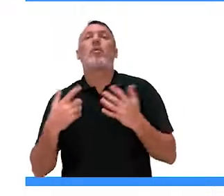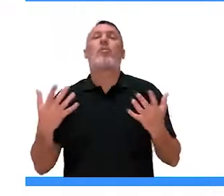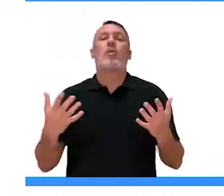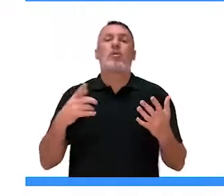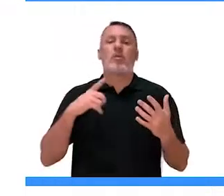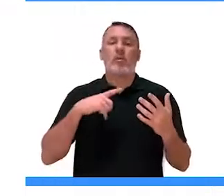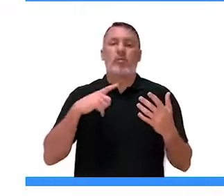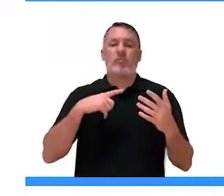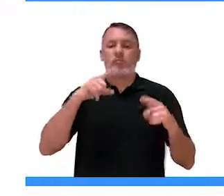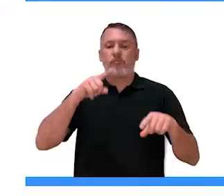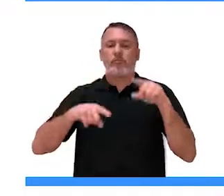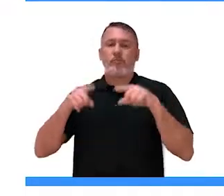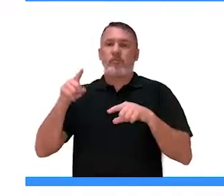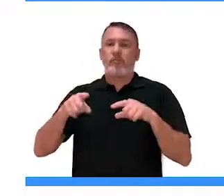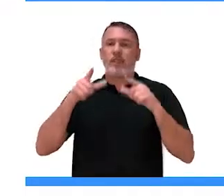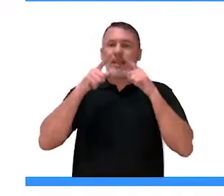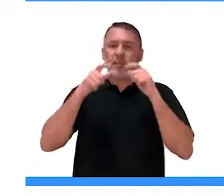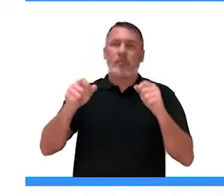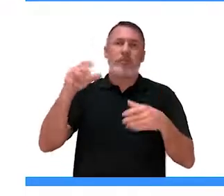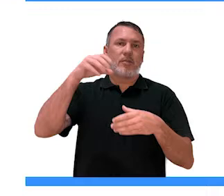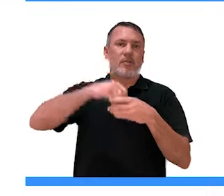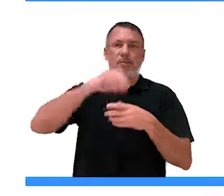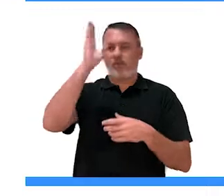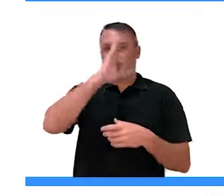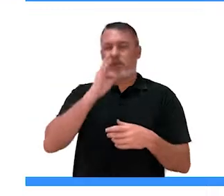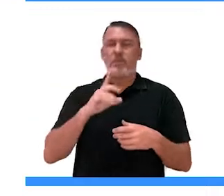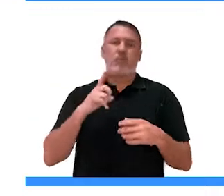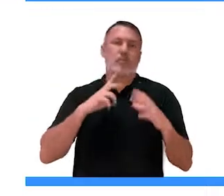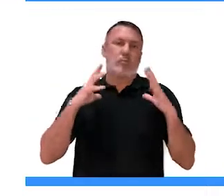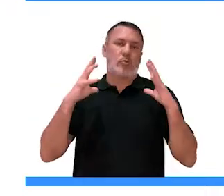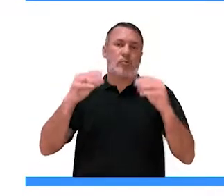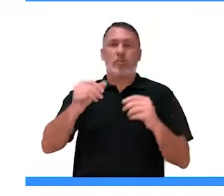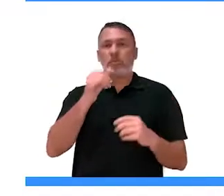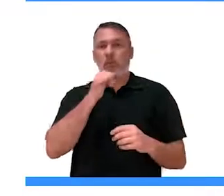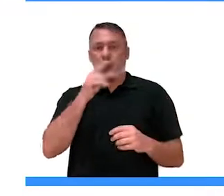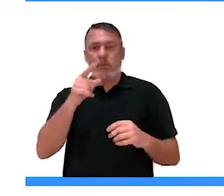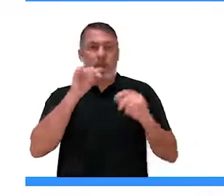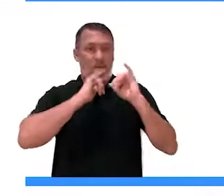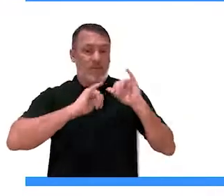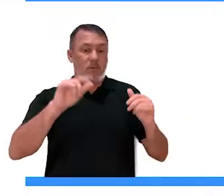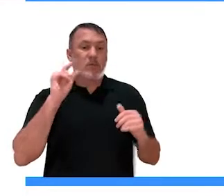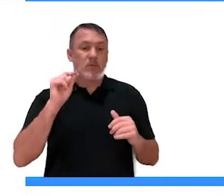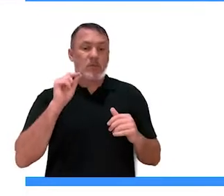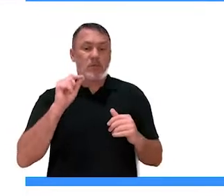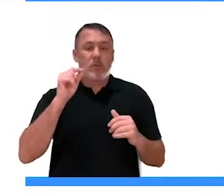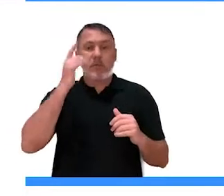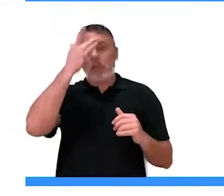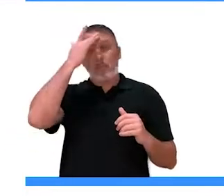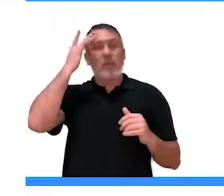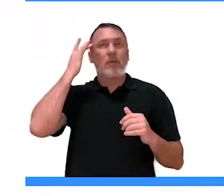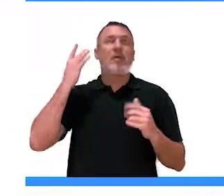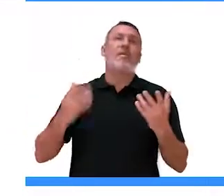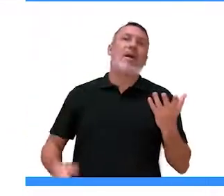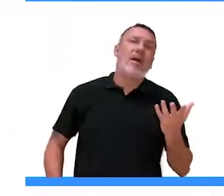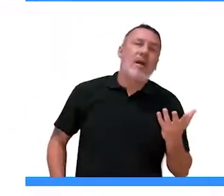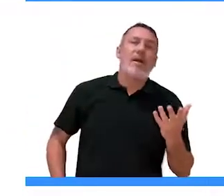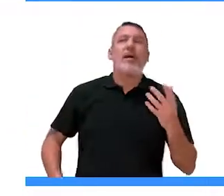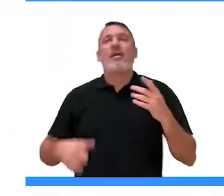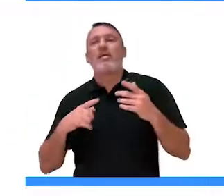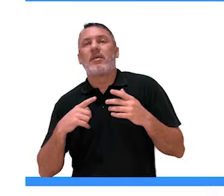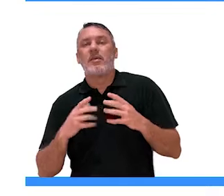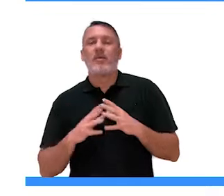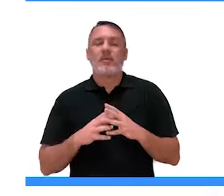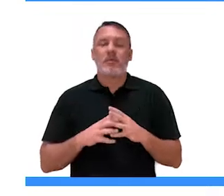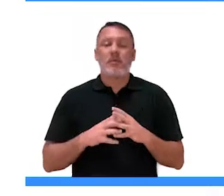uma variedade linguística recorrente na fala de muitos brasileiros. Ou seja, o enunciado está dizendo que muita gente fala isso. Que horas